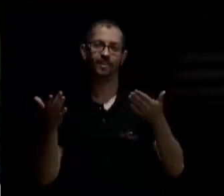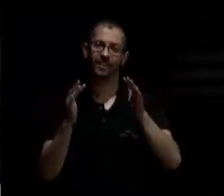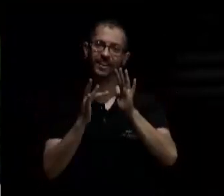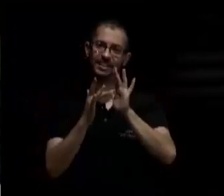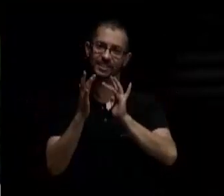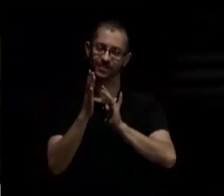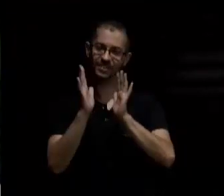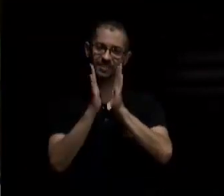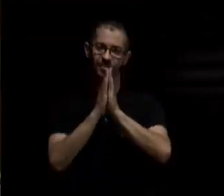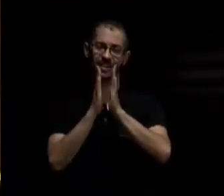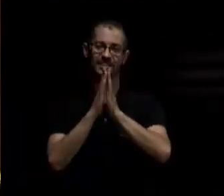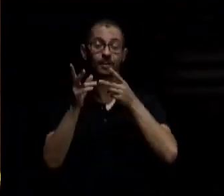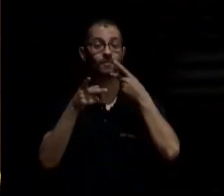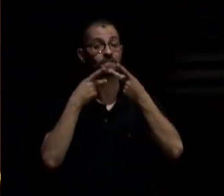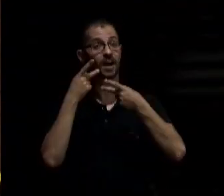dizendo o seguinte,